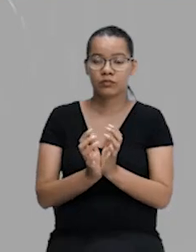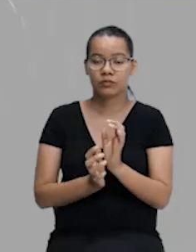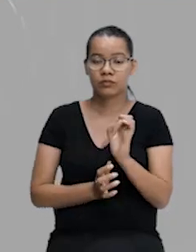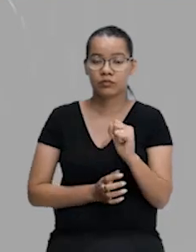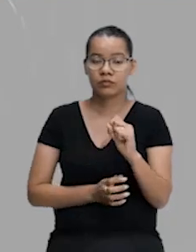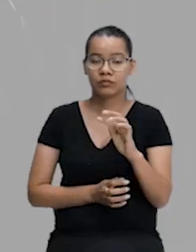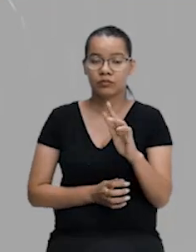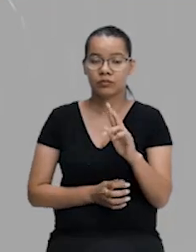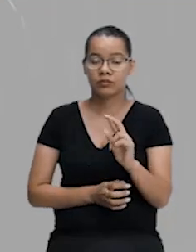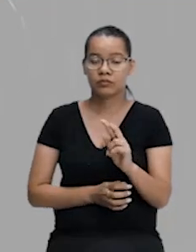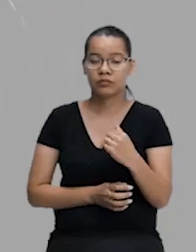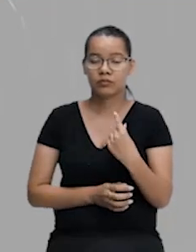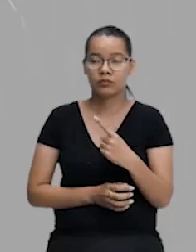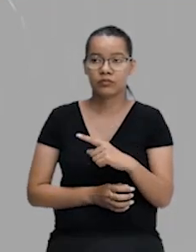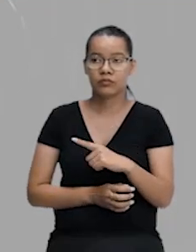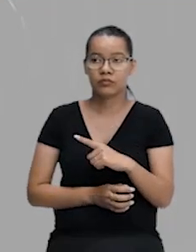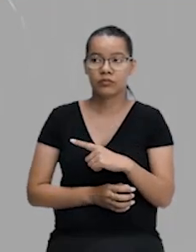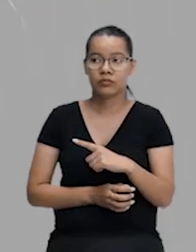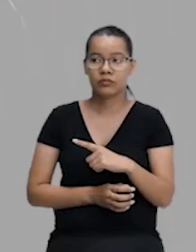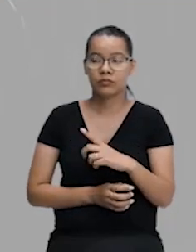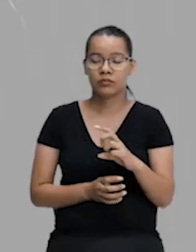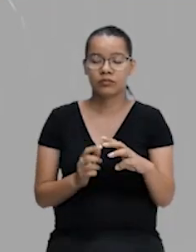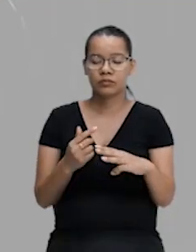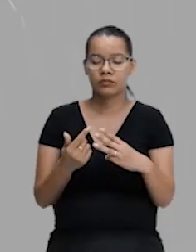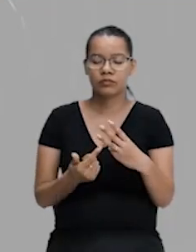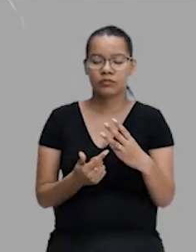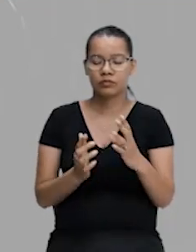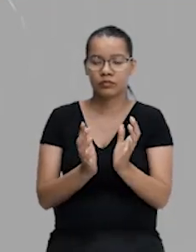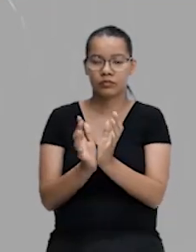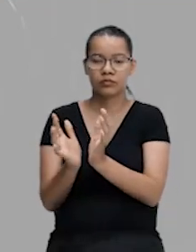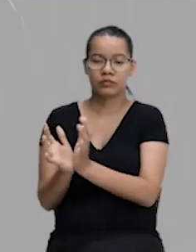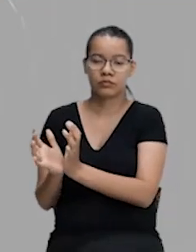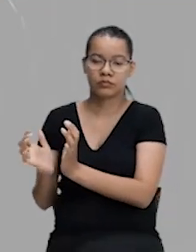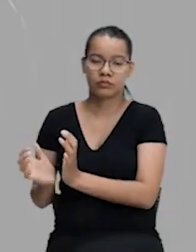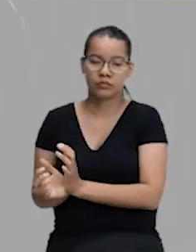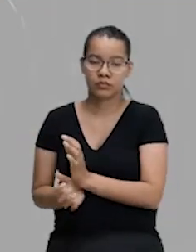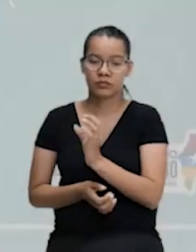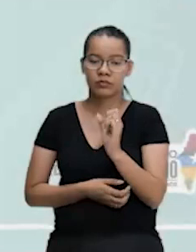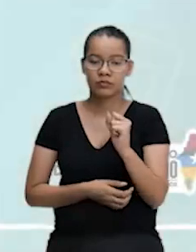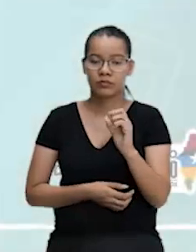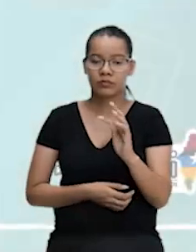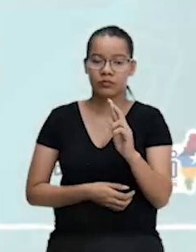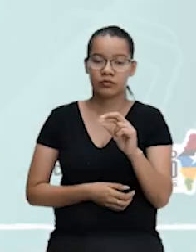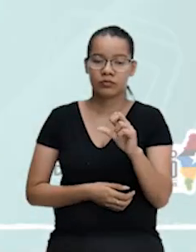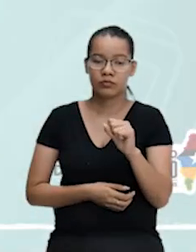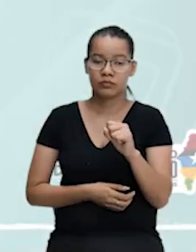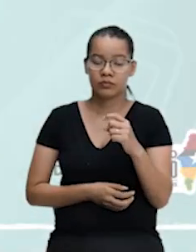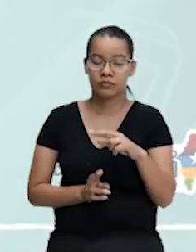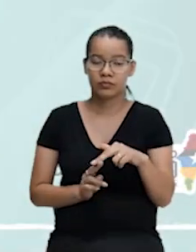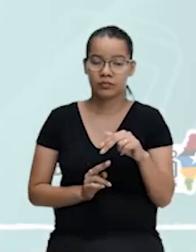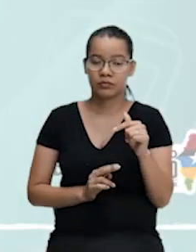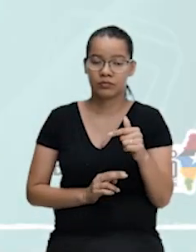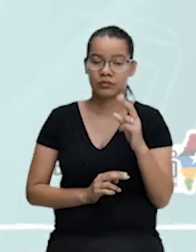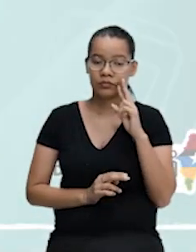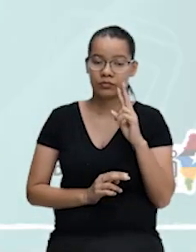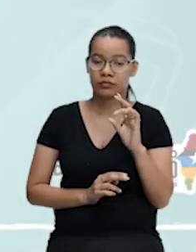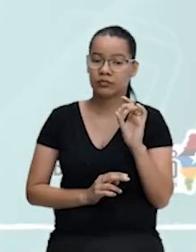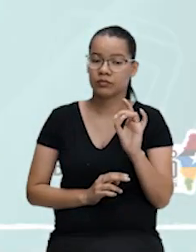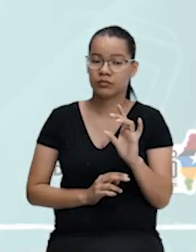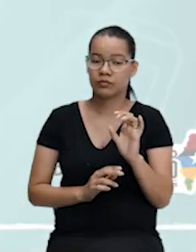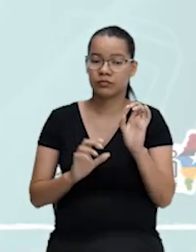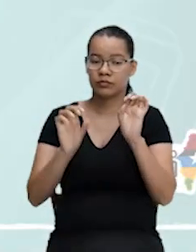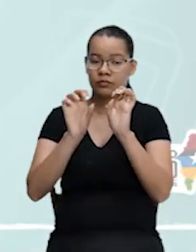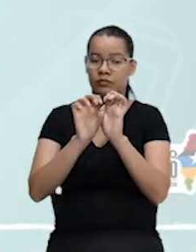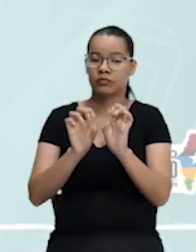éster. Então, aqui nós temos 3 grupos ésteres. Por isso, olha só, a estrutura